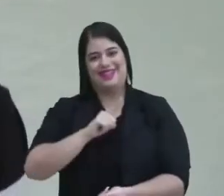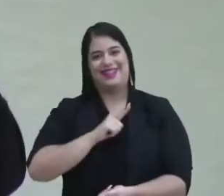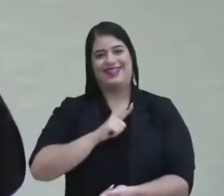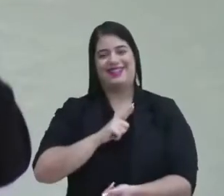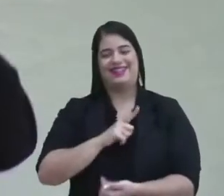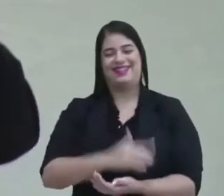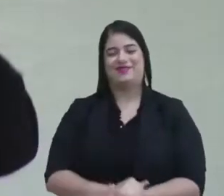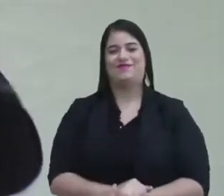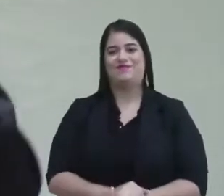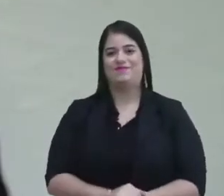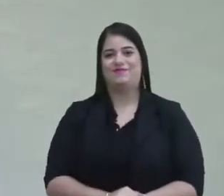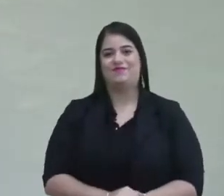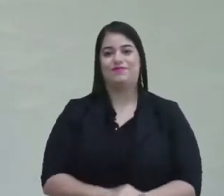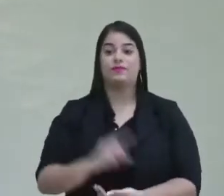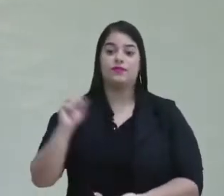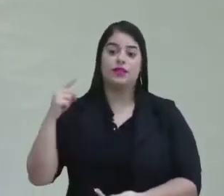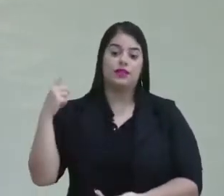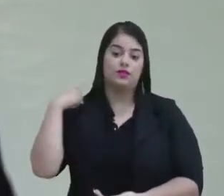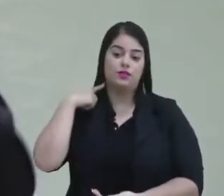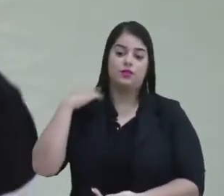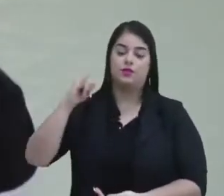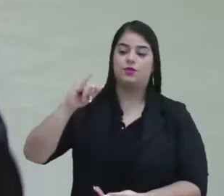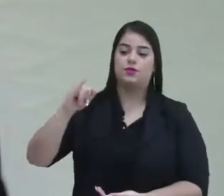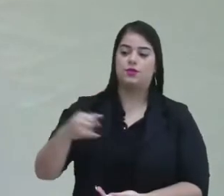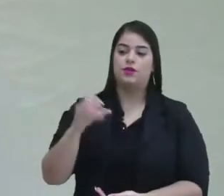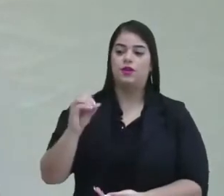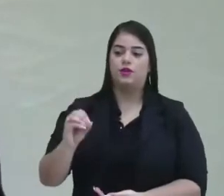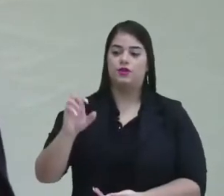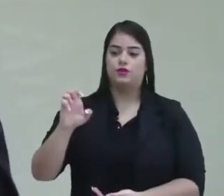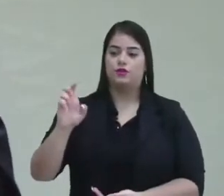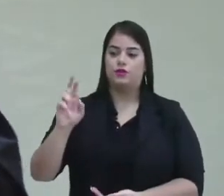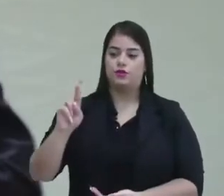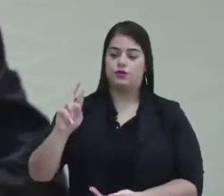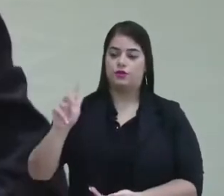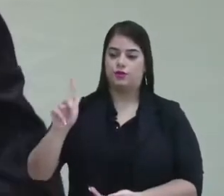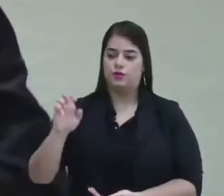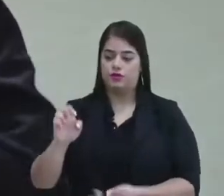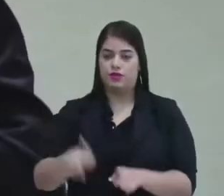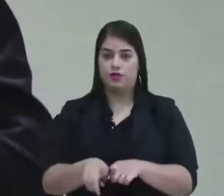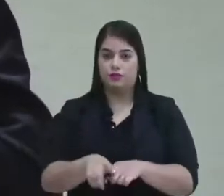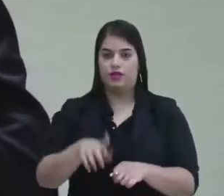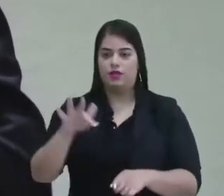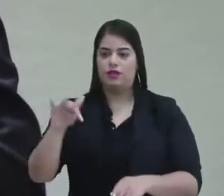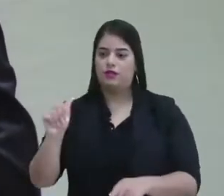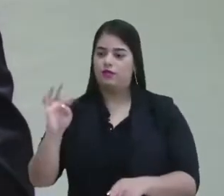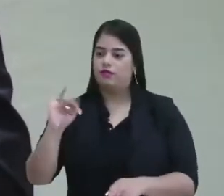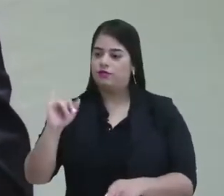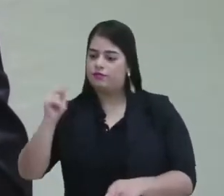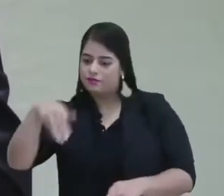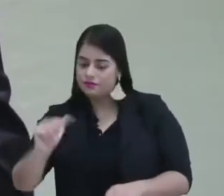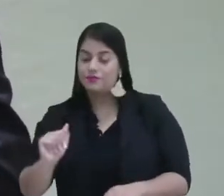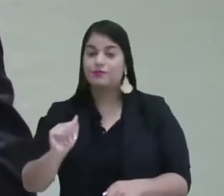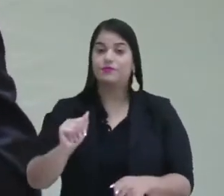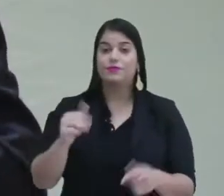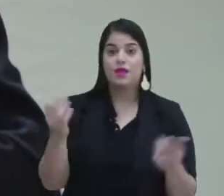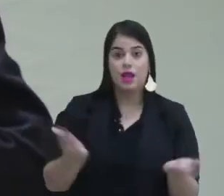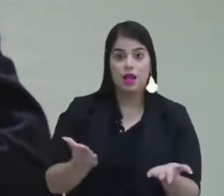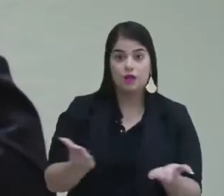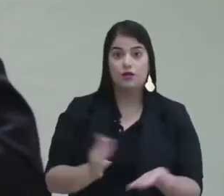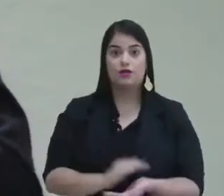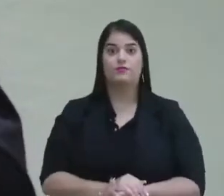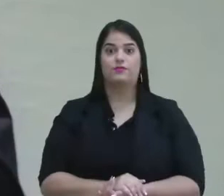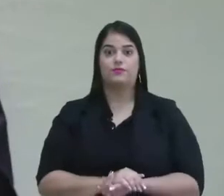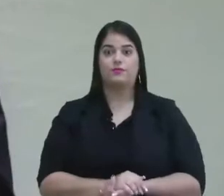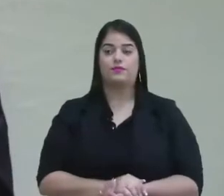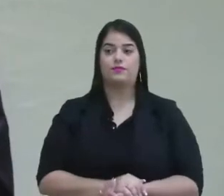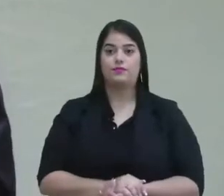é doutor Jorge e Dona Fátima. Colocar aqui,